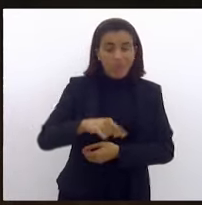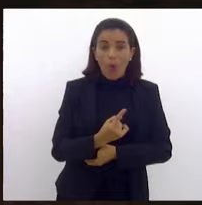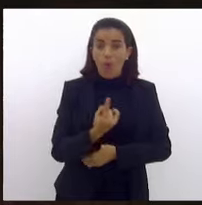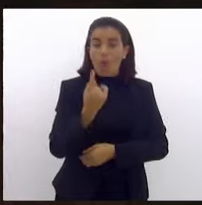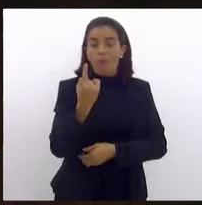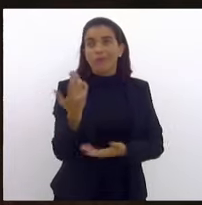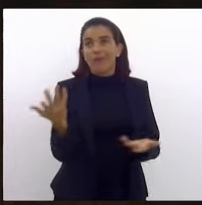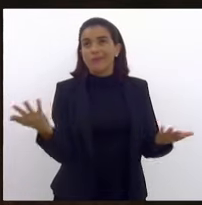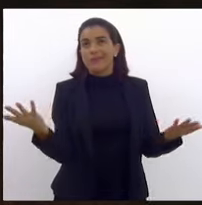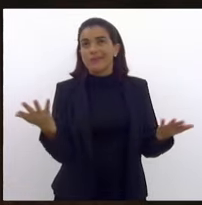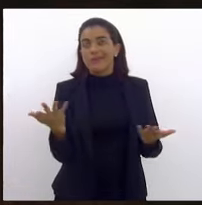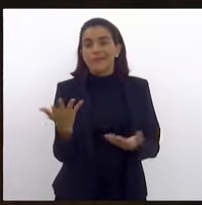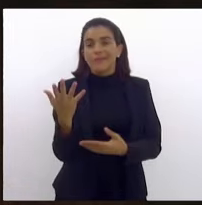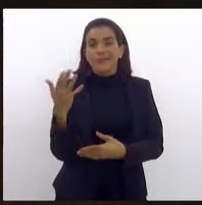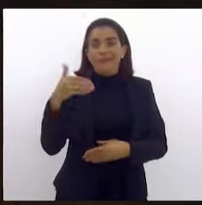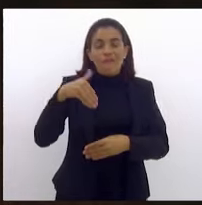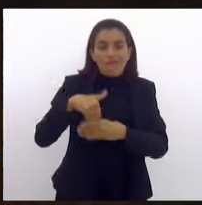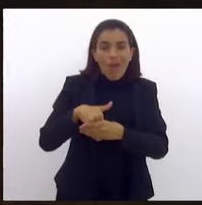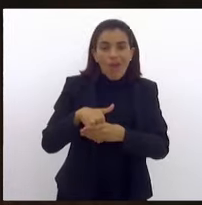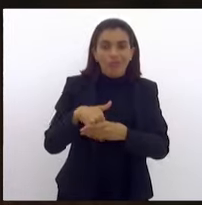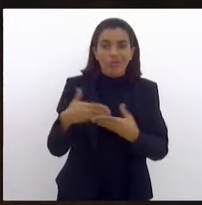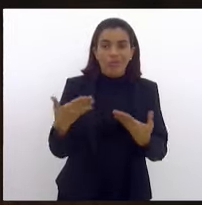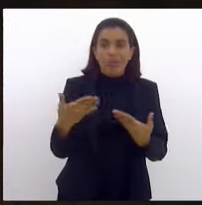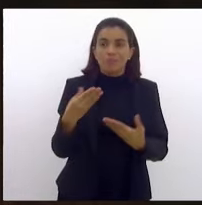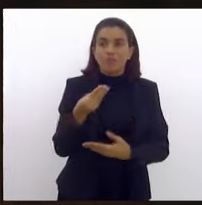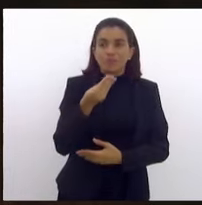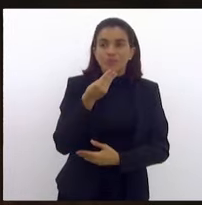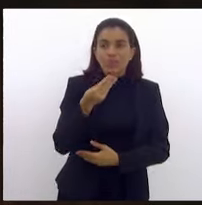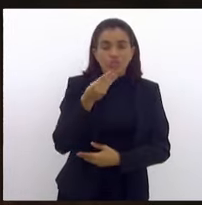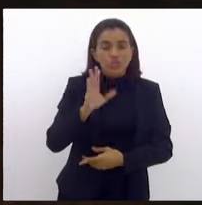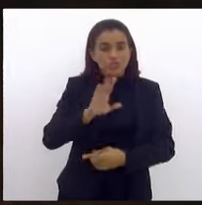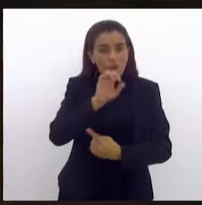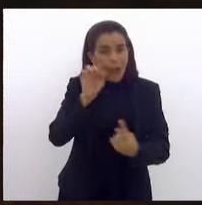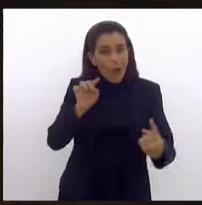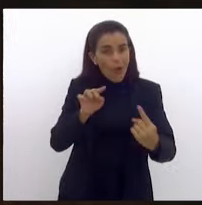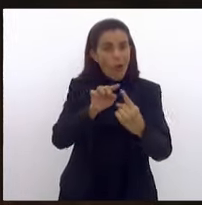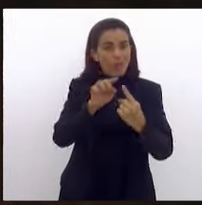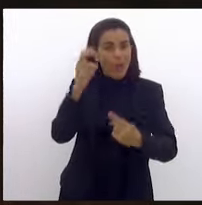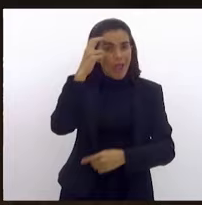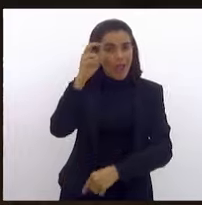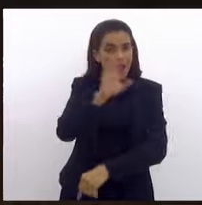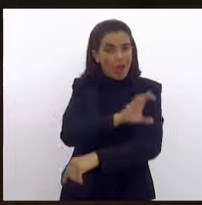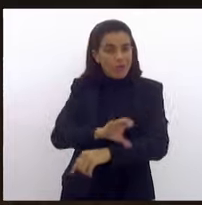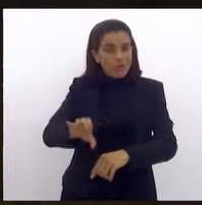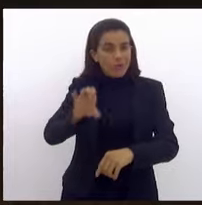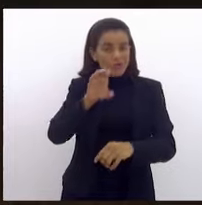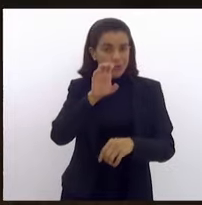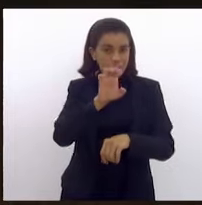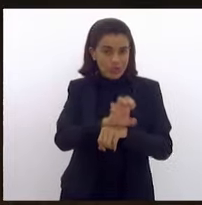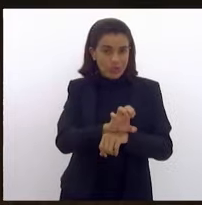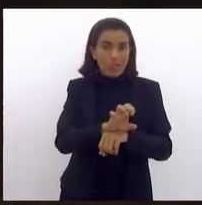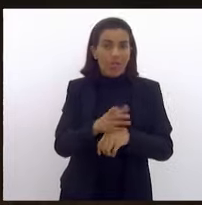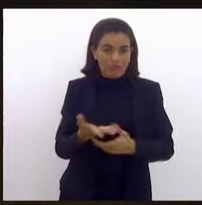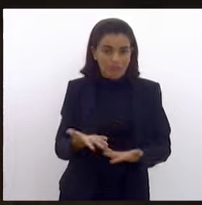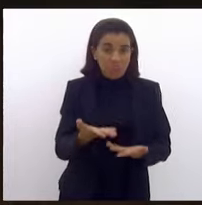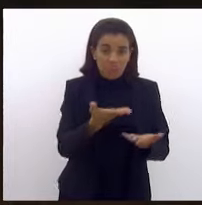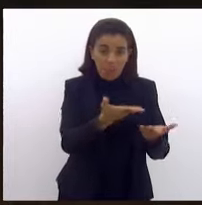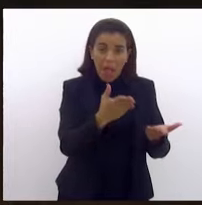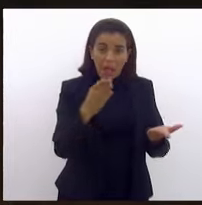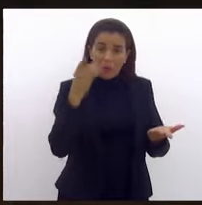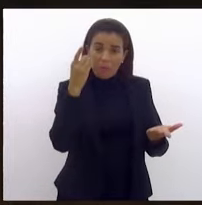voto que, por questão óbvia, deveria ser em prol da cultura do Estado, e foi o voto original da